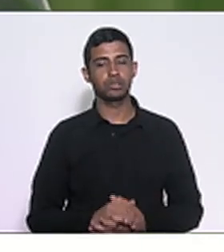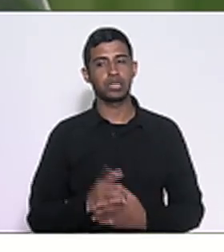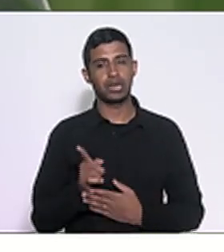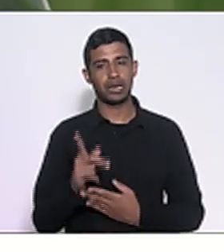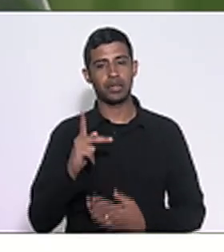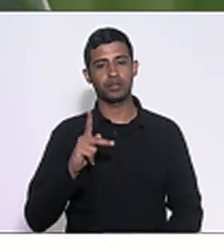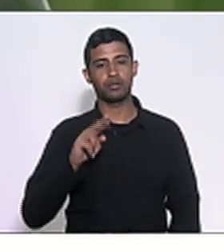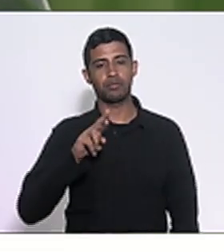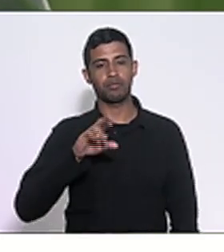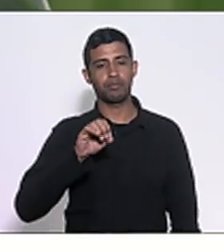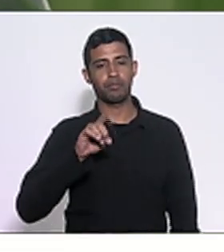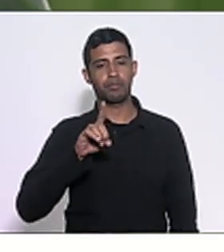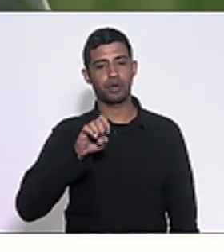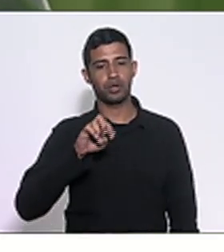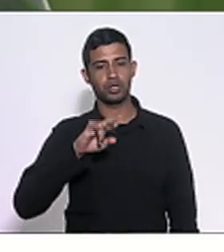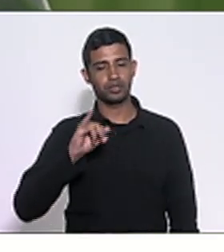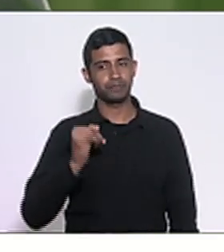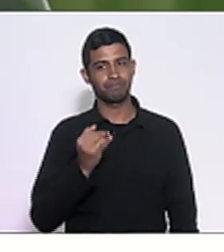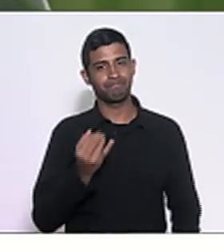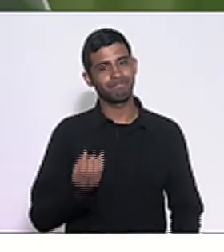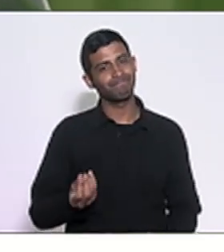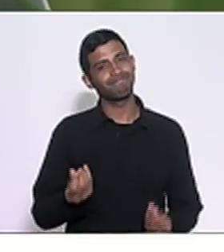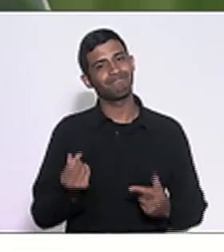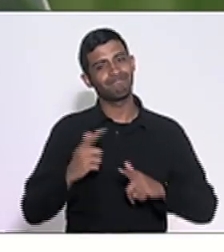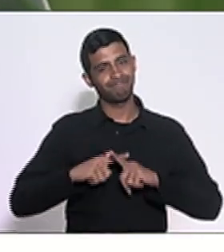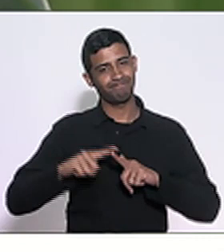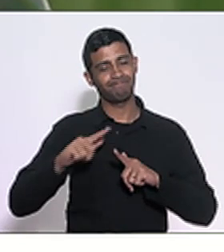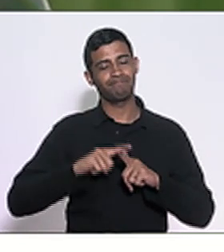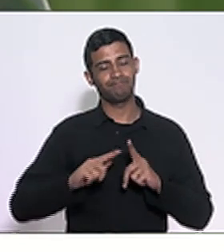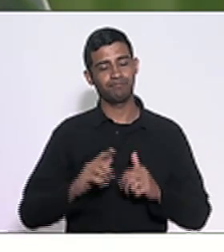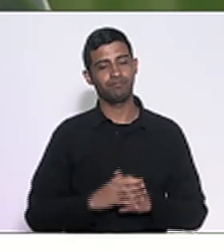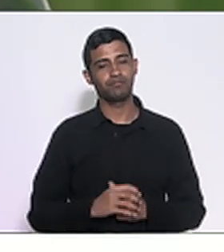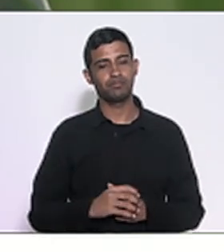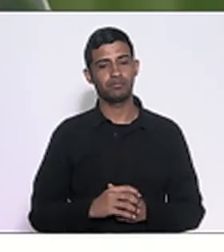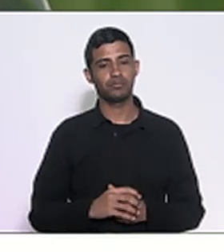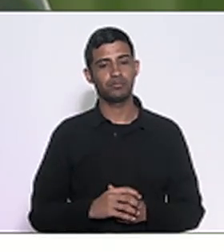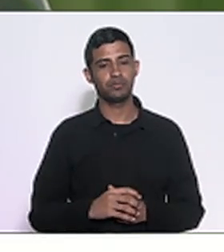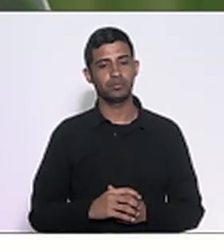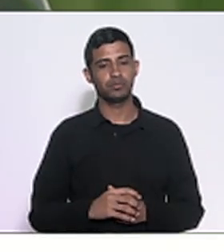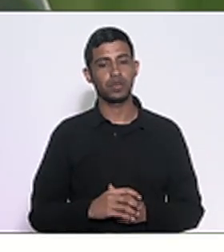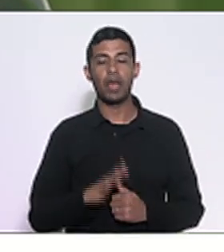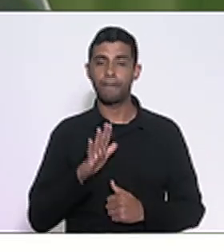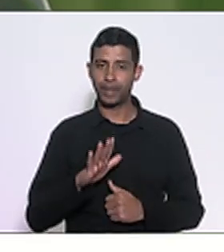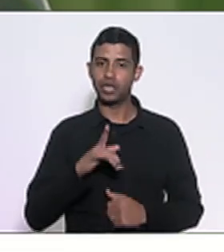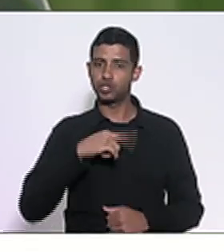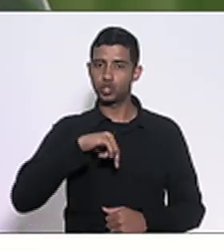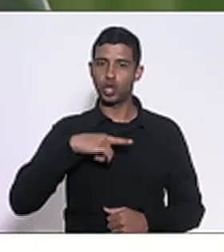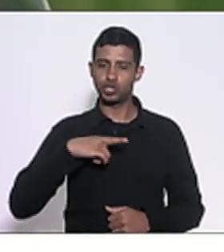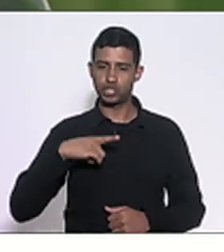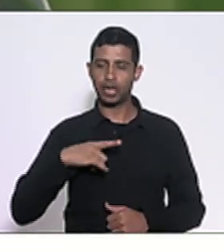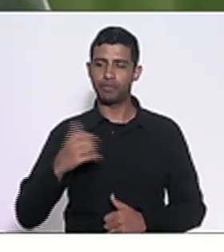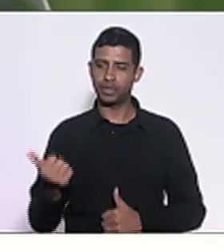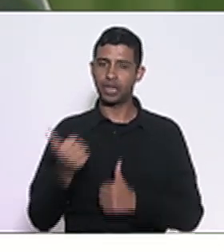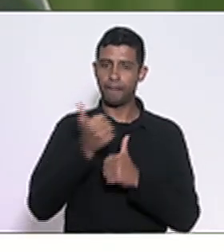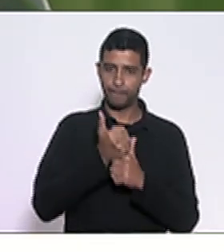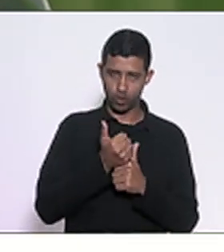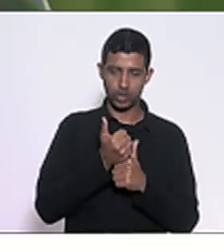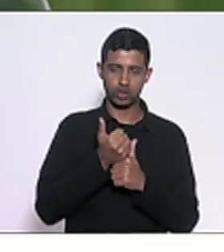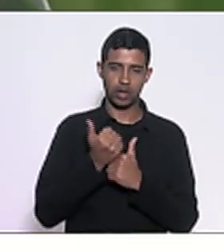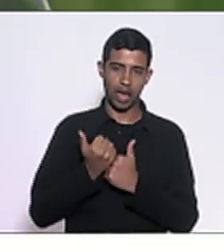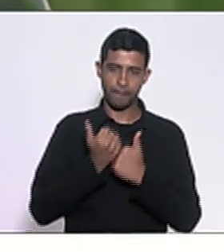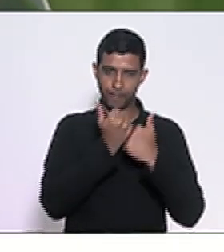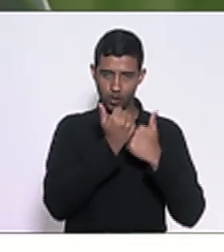Proderj, mas estamos obtendo apoio da Casa Civil, da Subsecretaria de